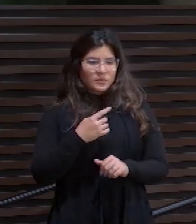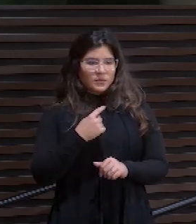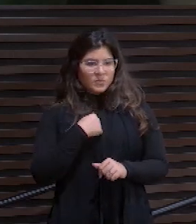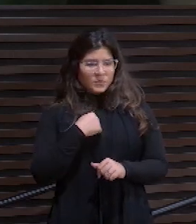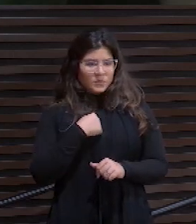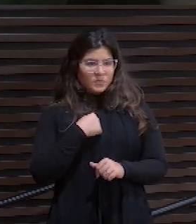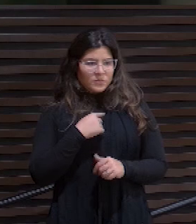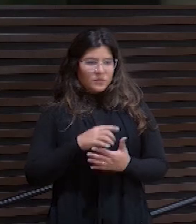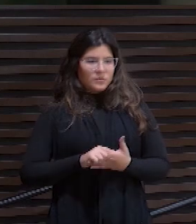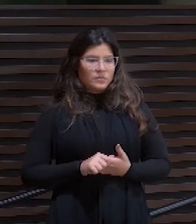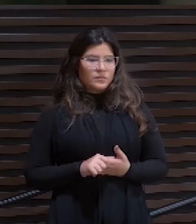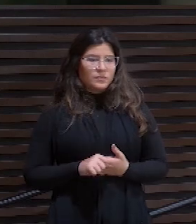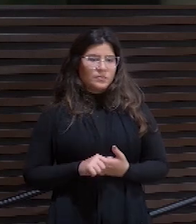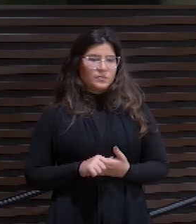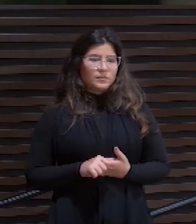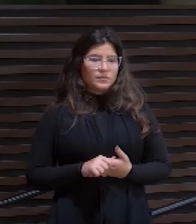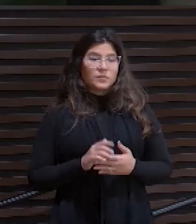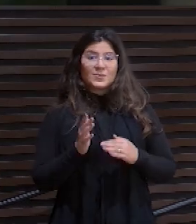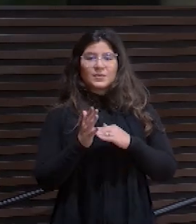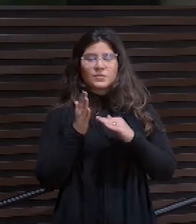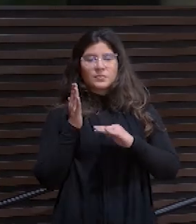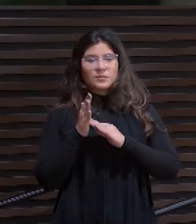Meus irmãos, tudo.